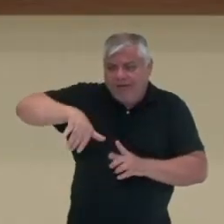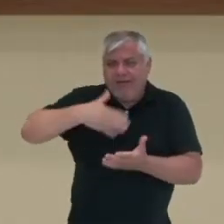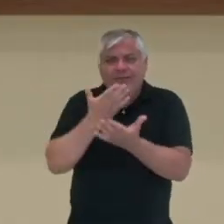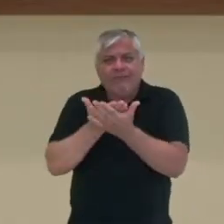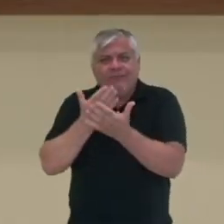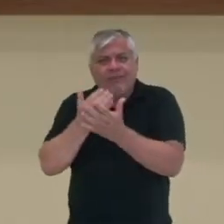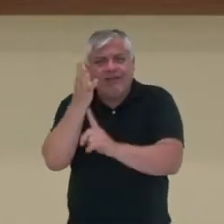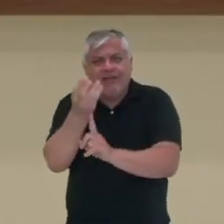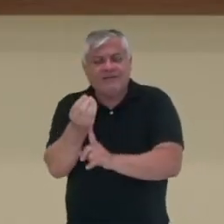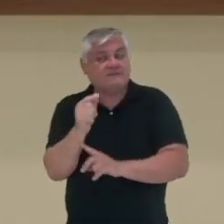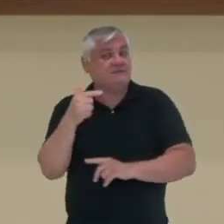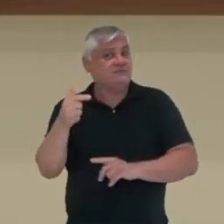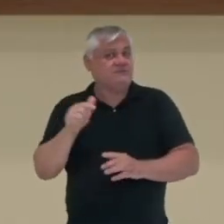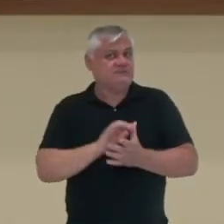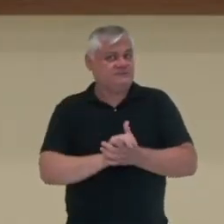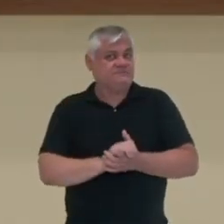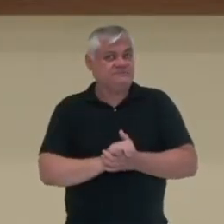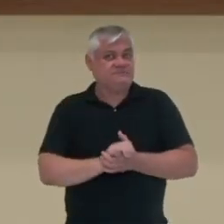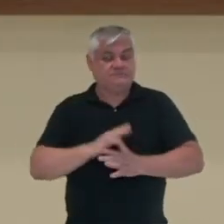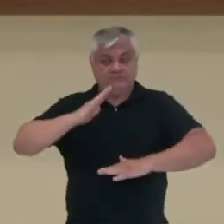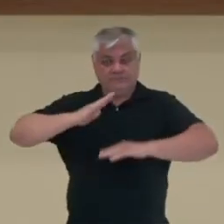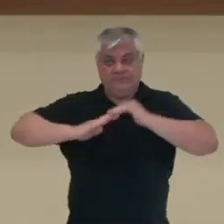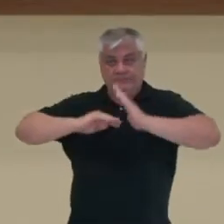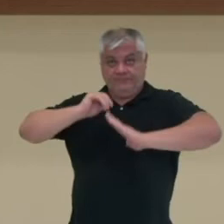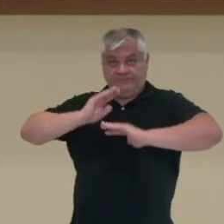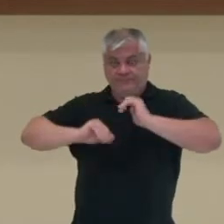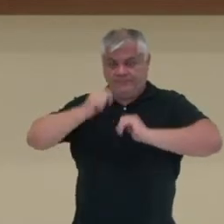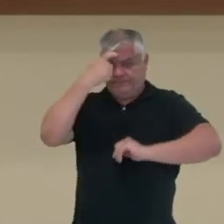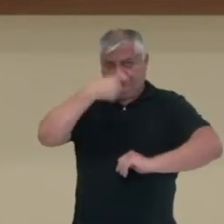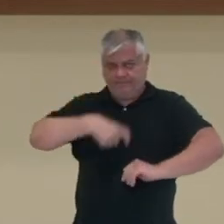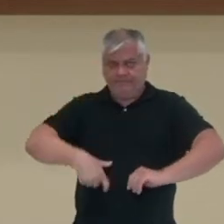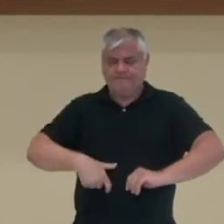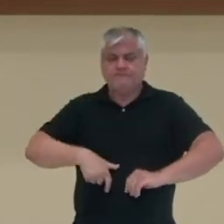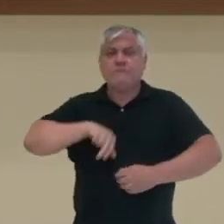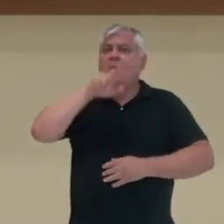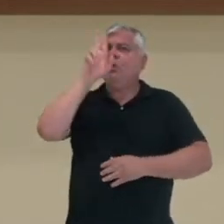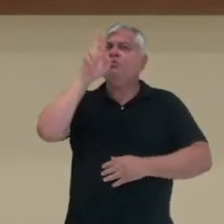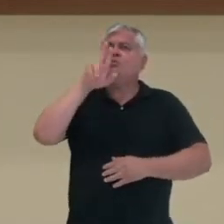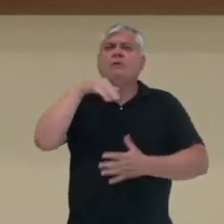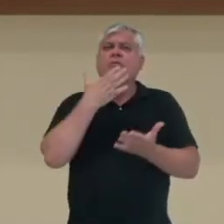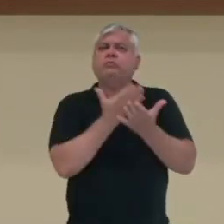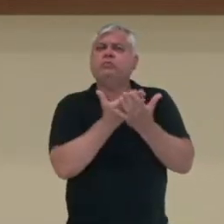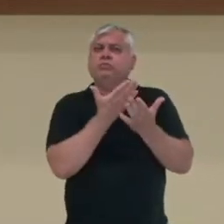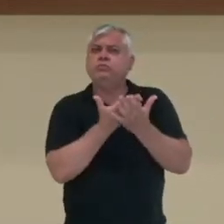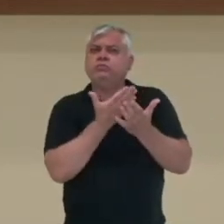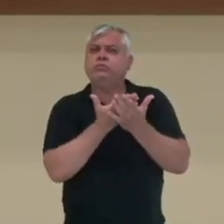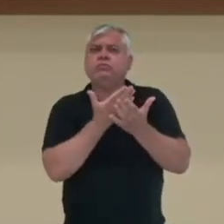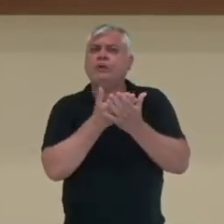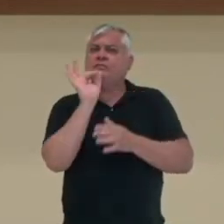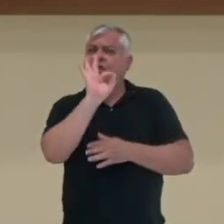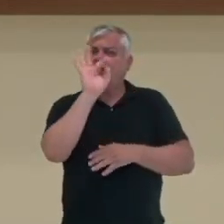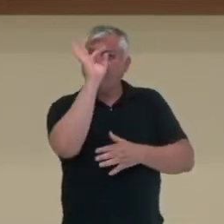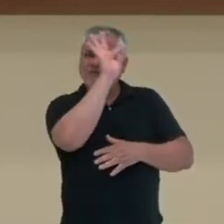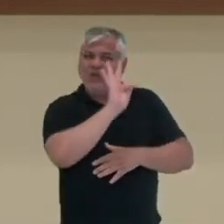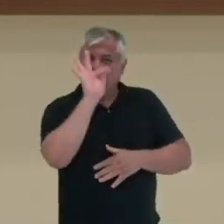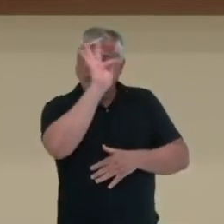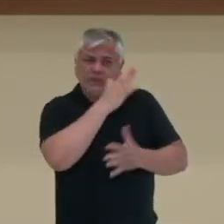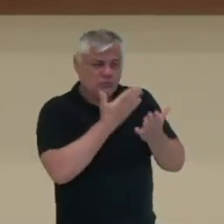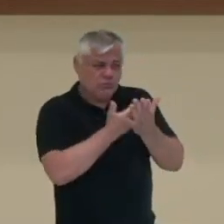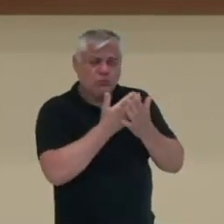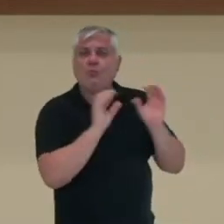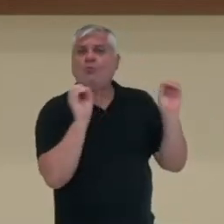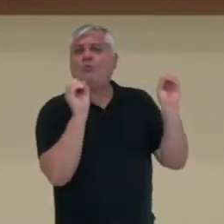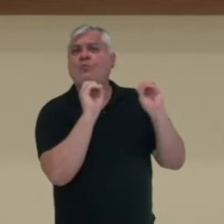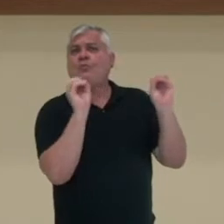o que eu estou querendo dizer? Que o artista autodidata não é aquele artista que tem referência acadêmica, não é aquele